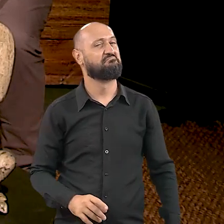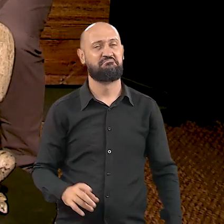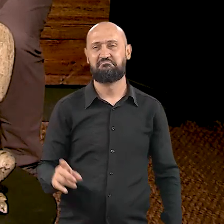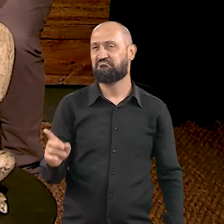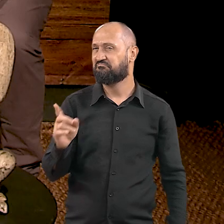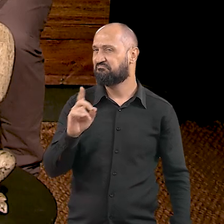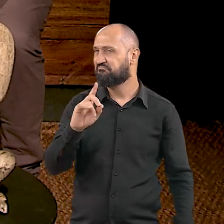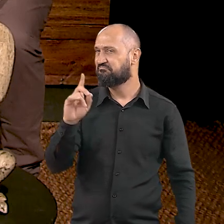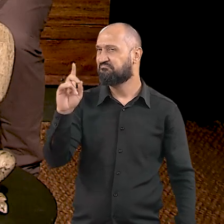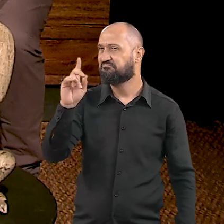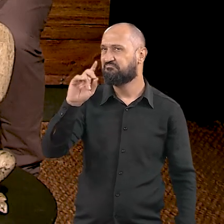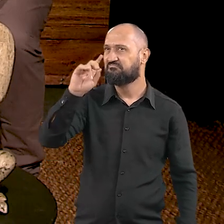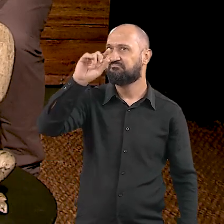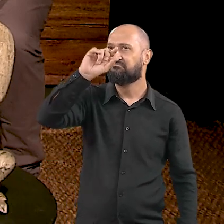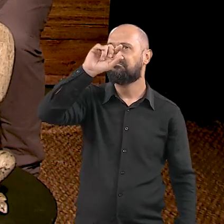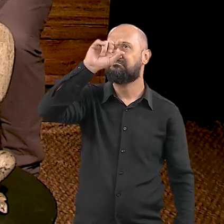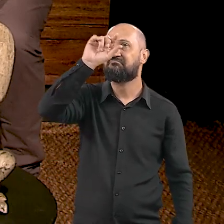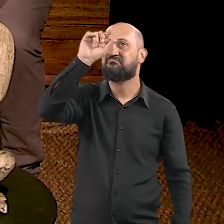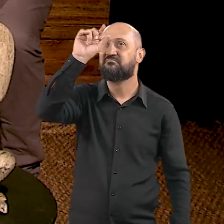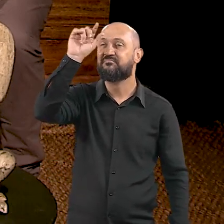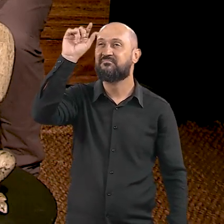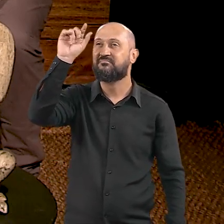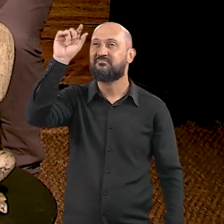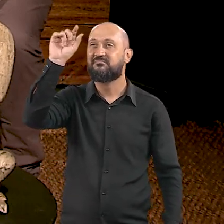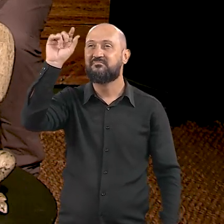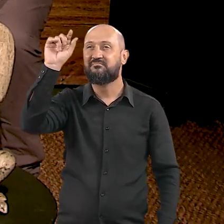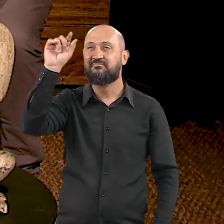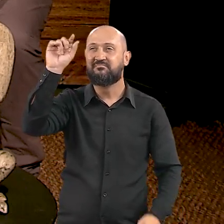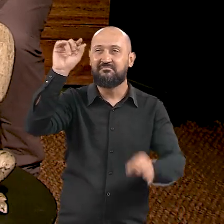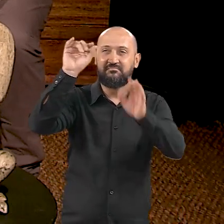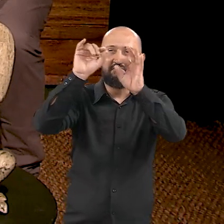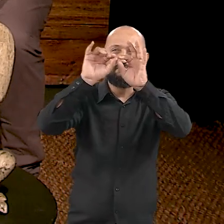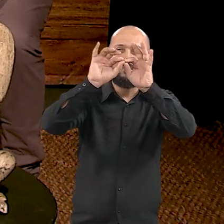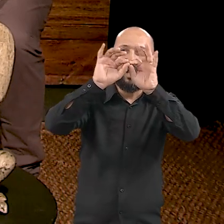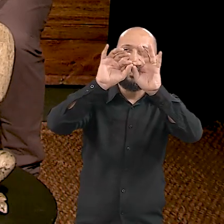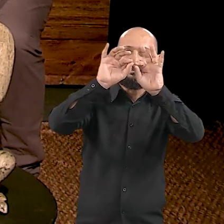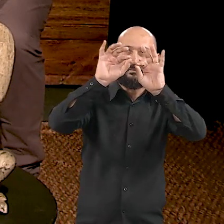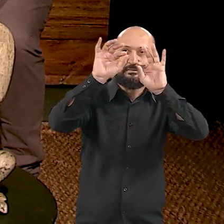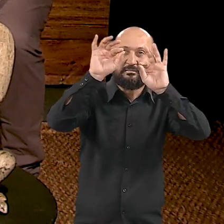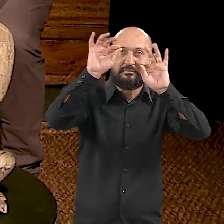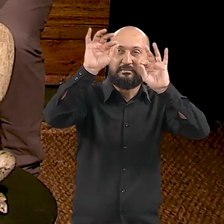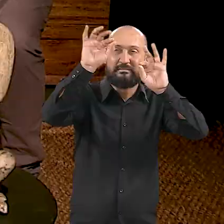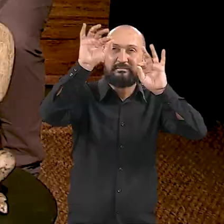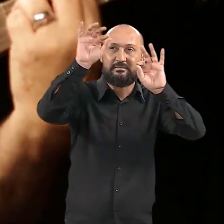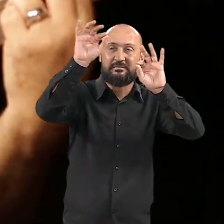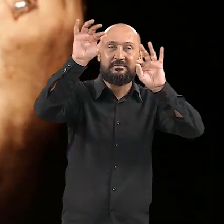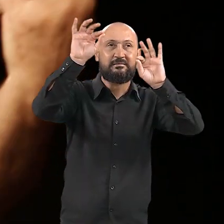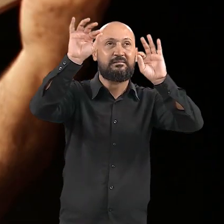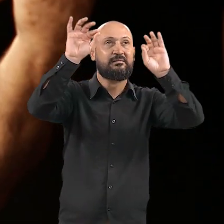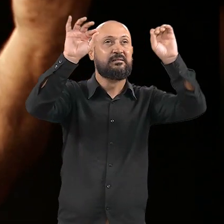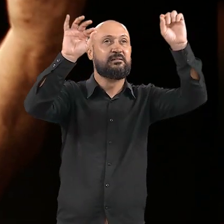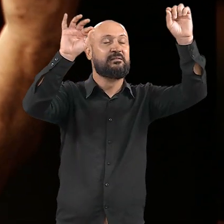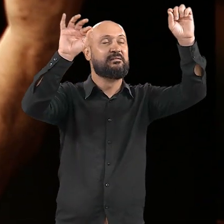iluminado da lua que se distancia do sol